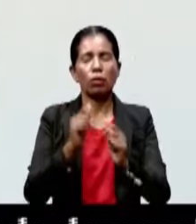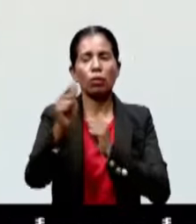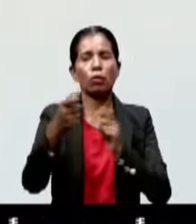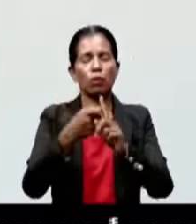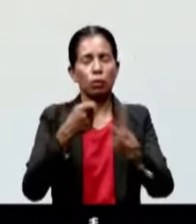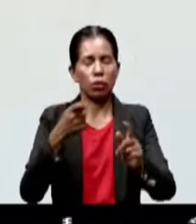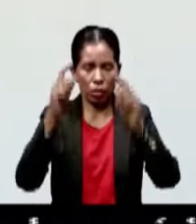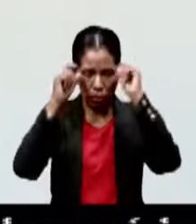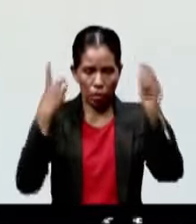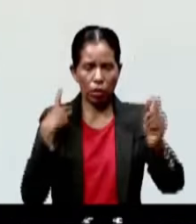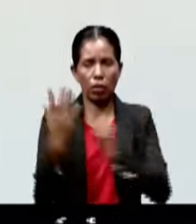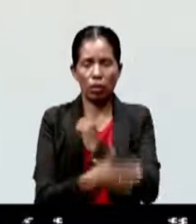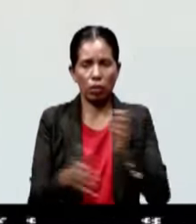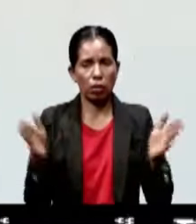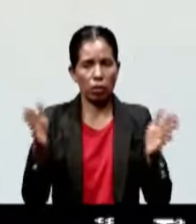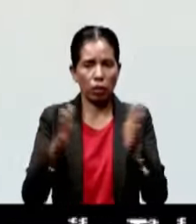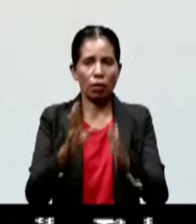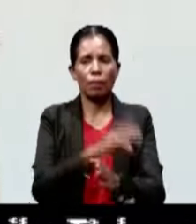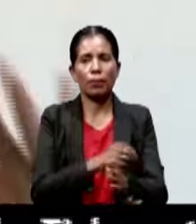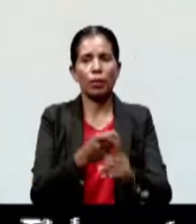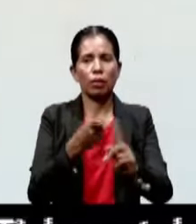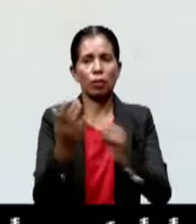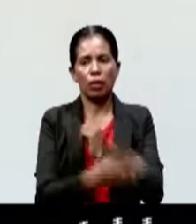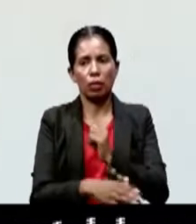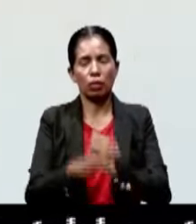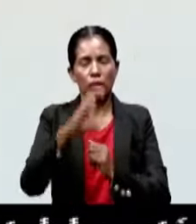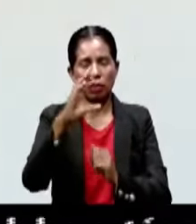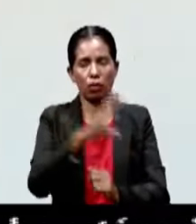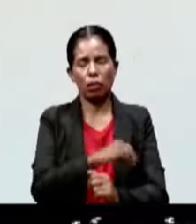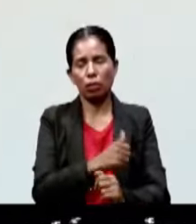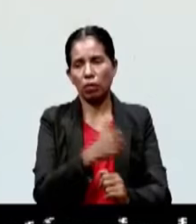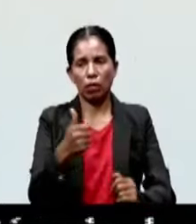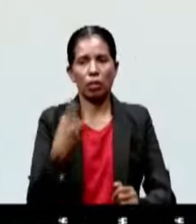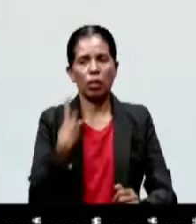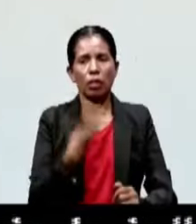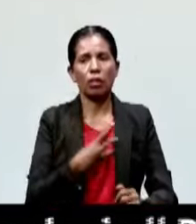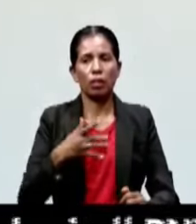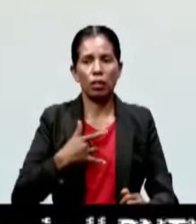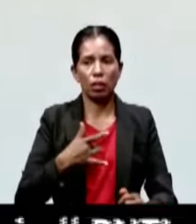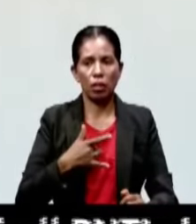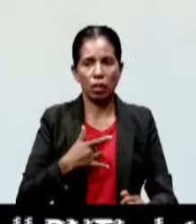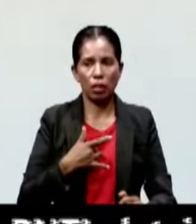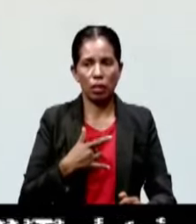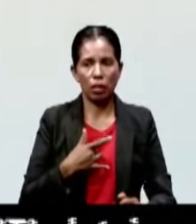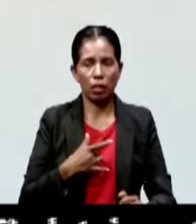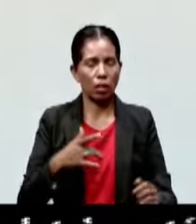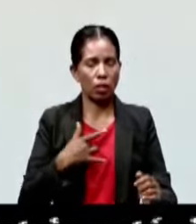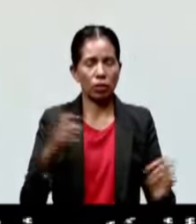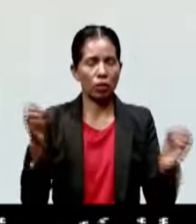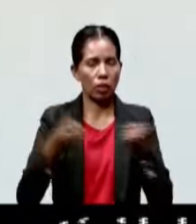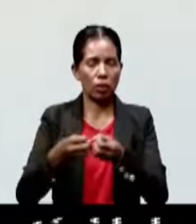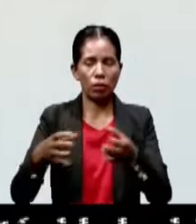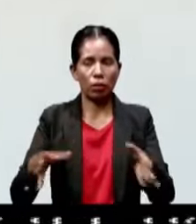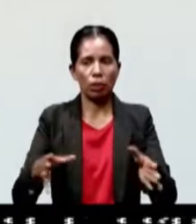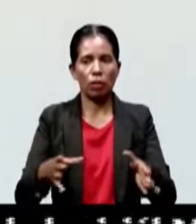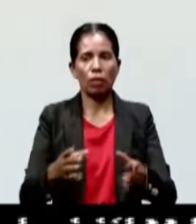a nação é bem aqui, quando nós afastamos teve a nação CPLP ser selo. Então a gente sente a nação, lá a nação abandonada, mas